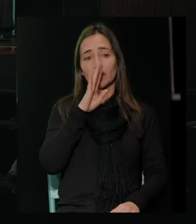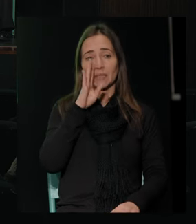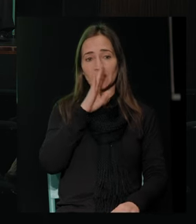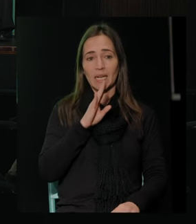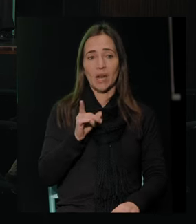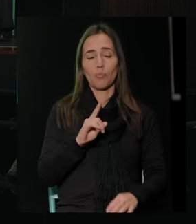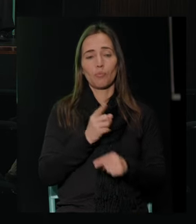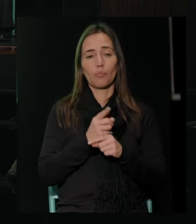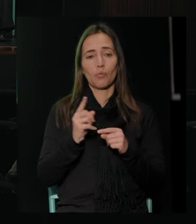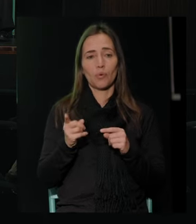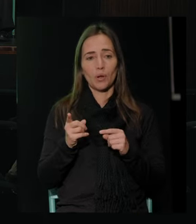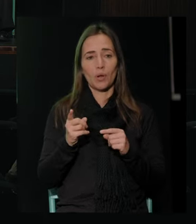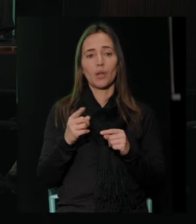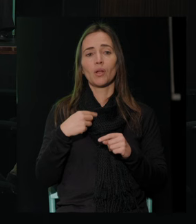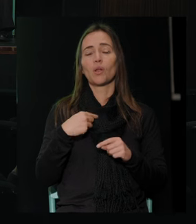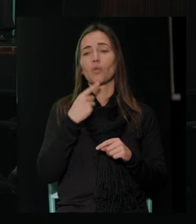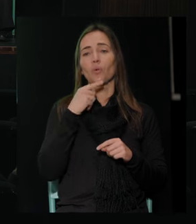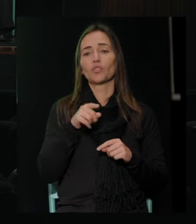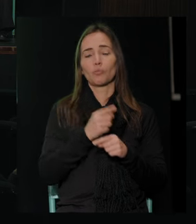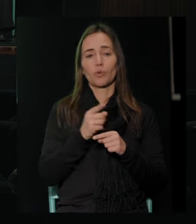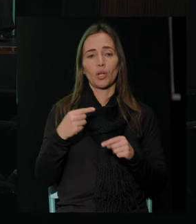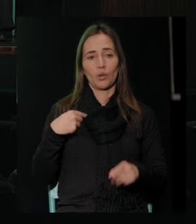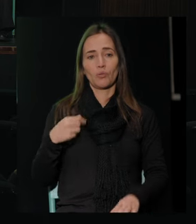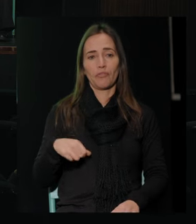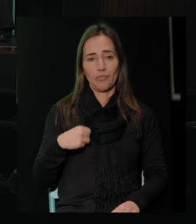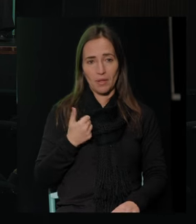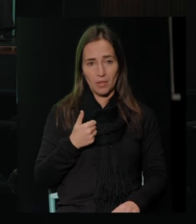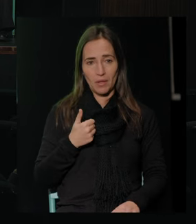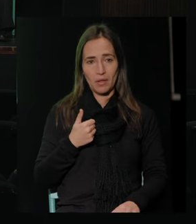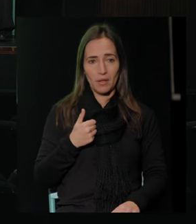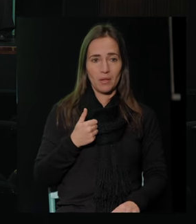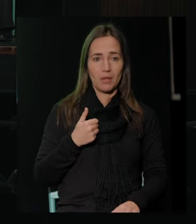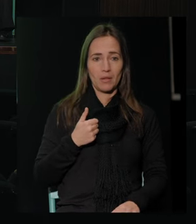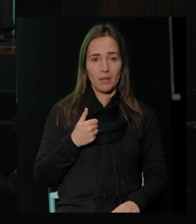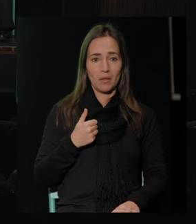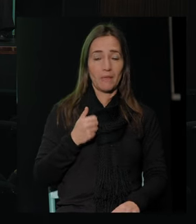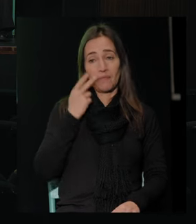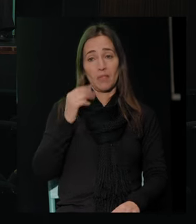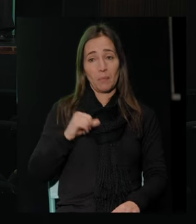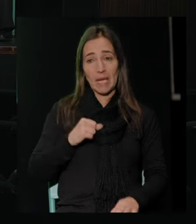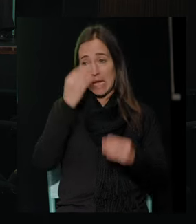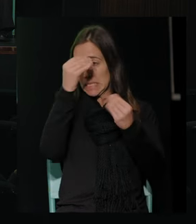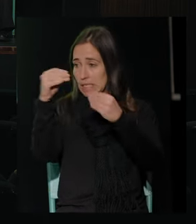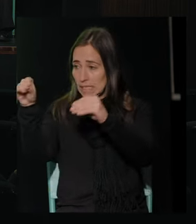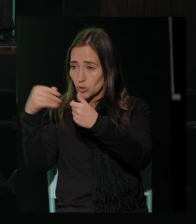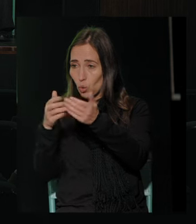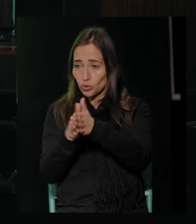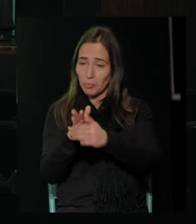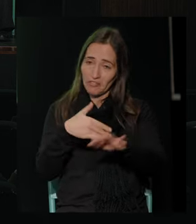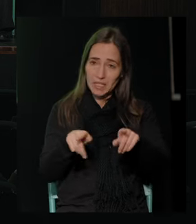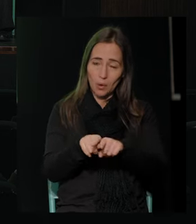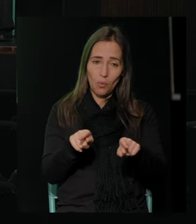ou se não, porque assim, porque eu digo isto, eu sou verde, passo a minha vida a evangelizar toda a gente para isso,